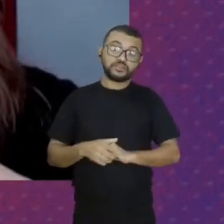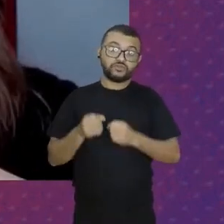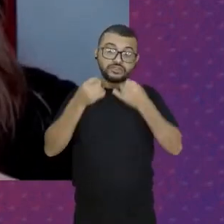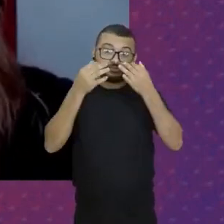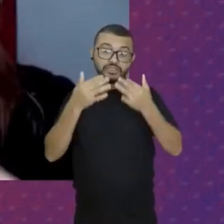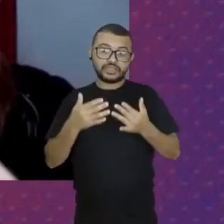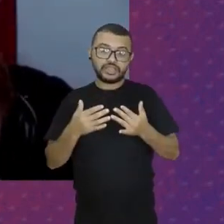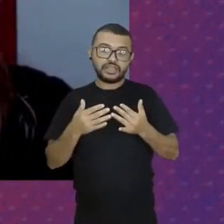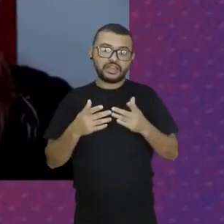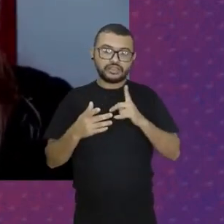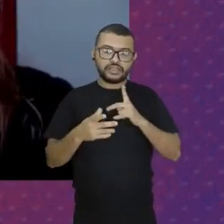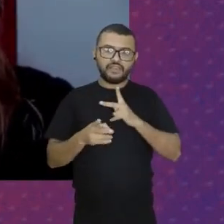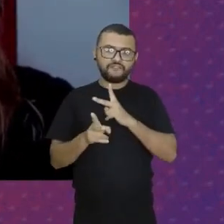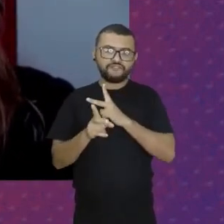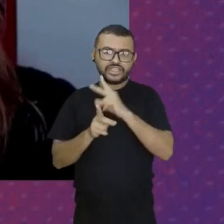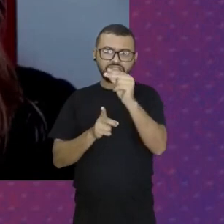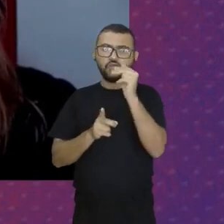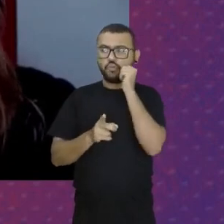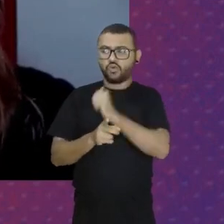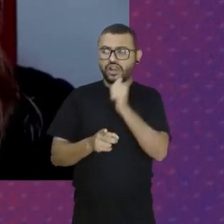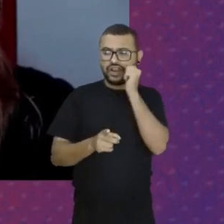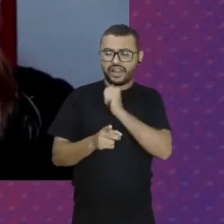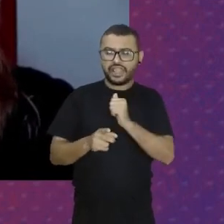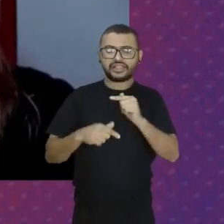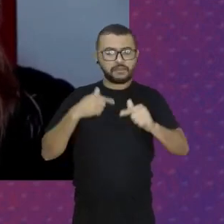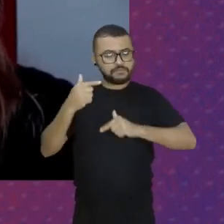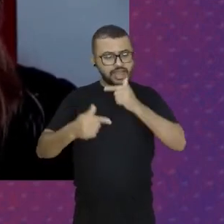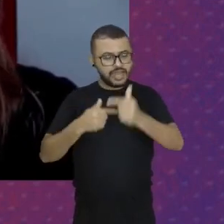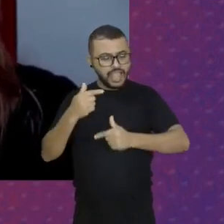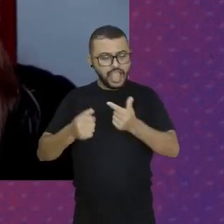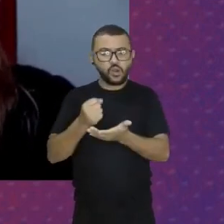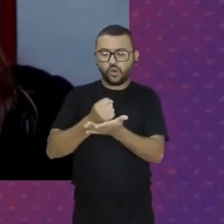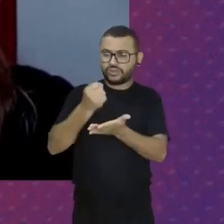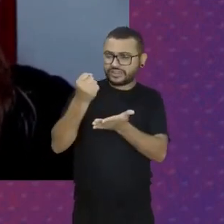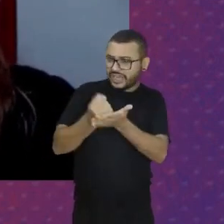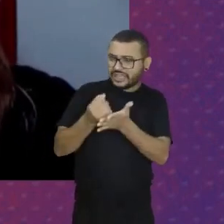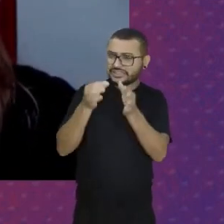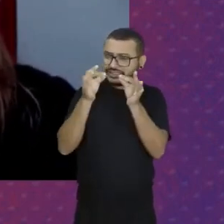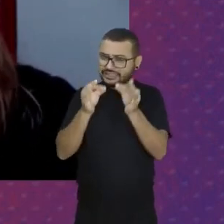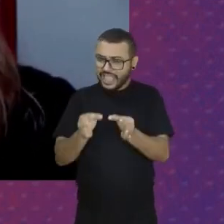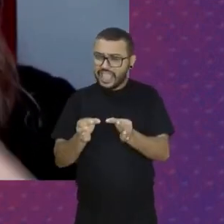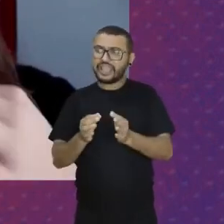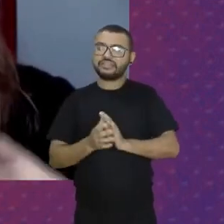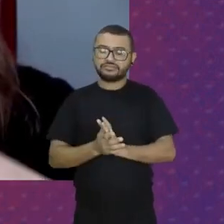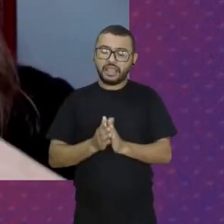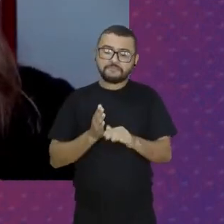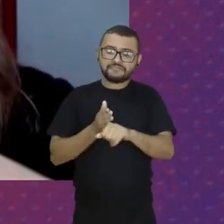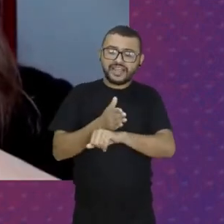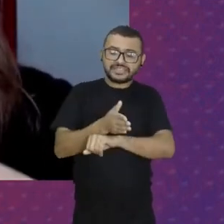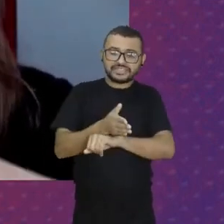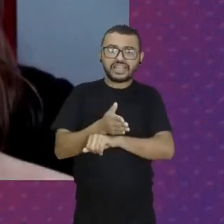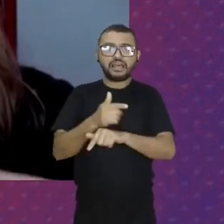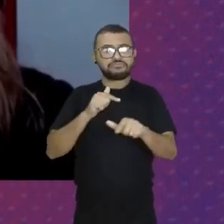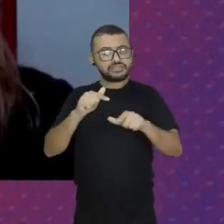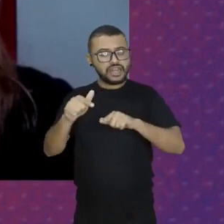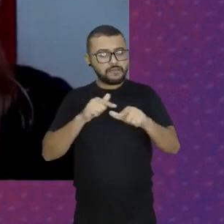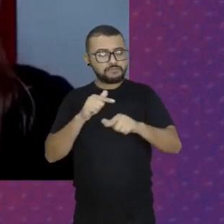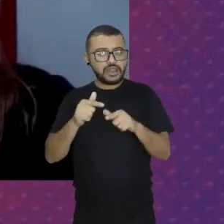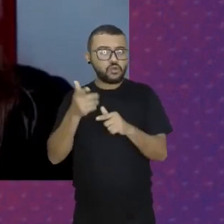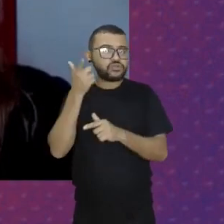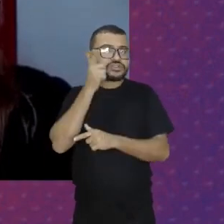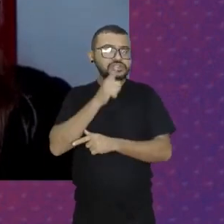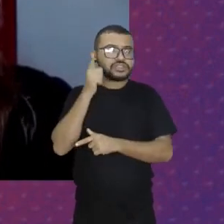a vitória da luta das trabalhadoras domésticas, né, de ter acesso, de ter